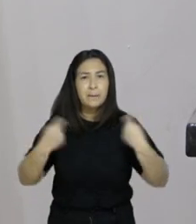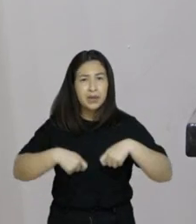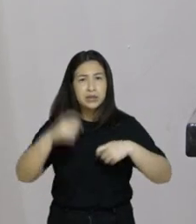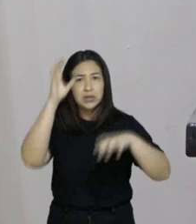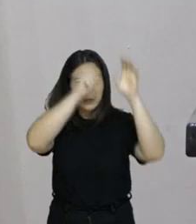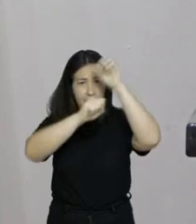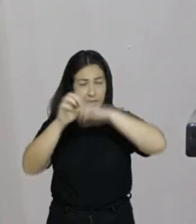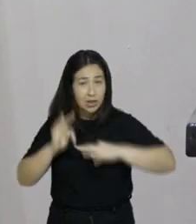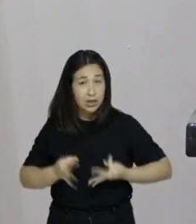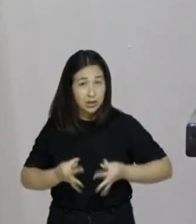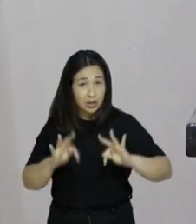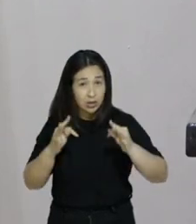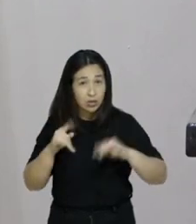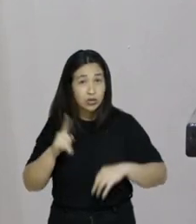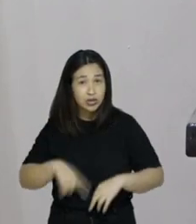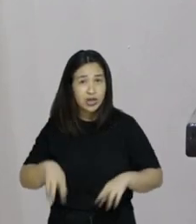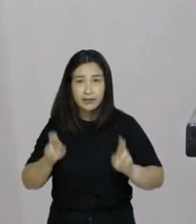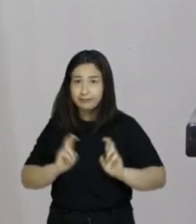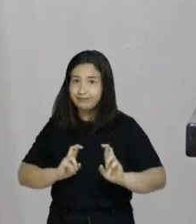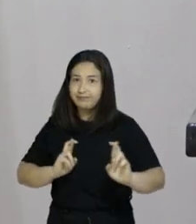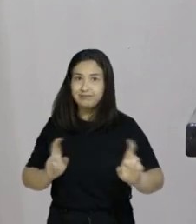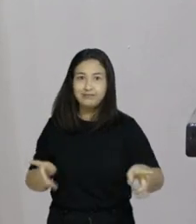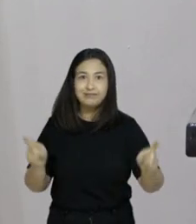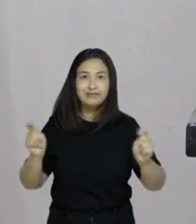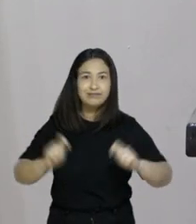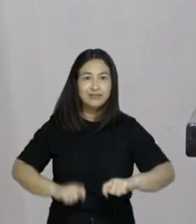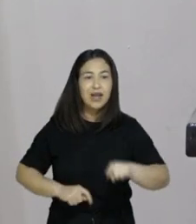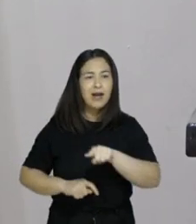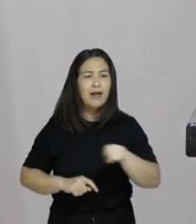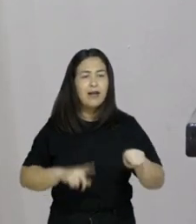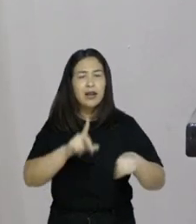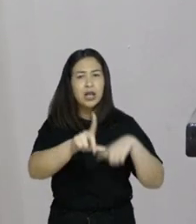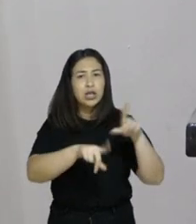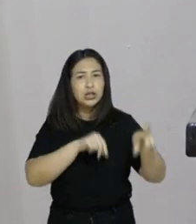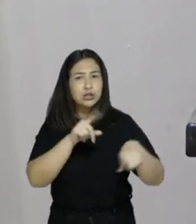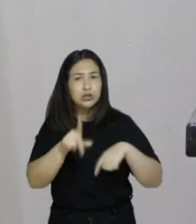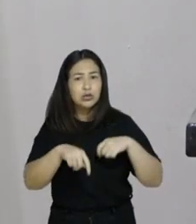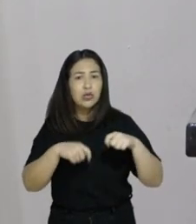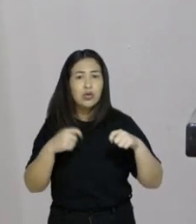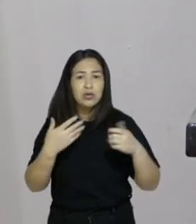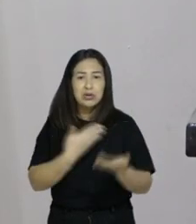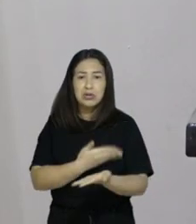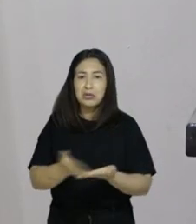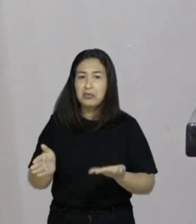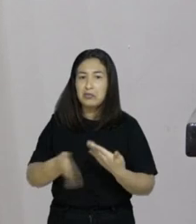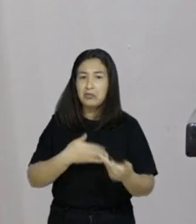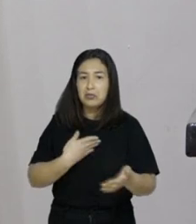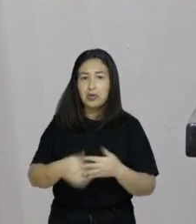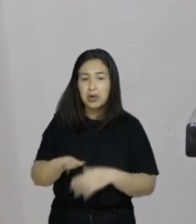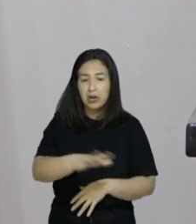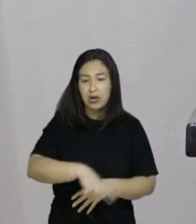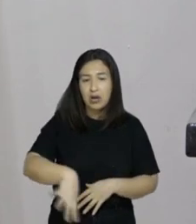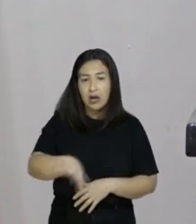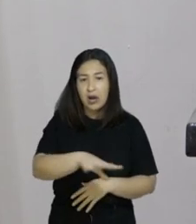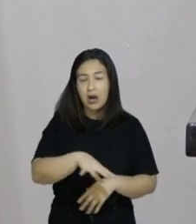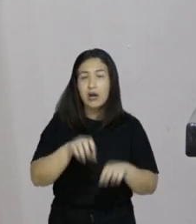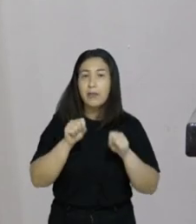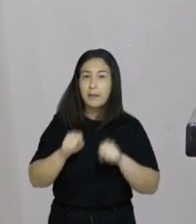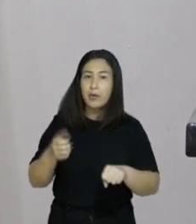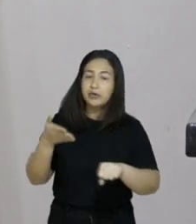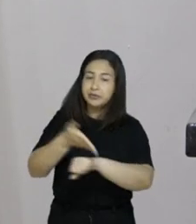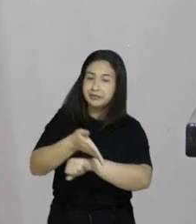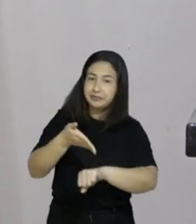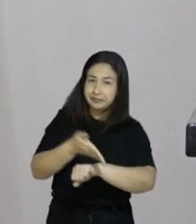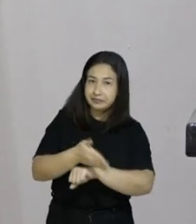um diferencial para o estudante, independentemente da área que ele escolher, atuar depois,